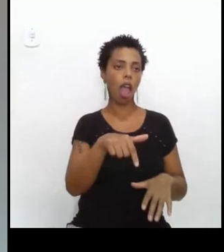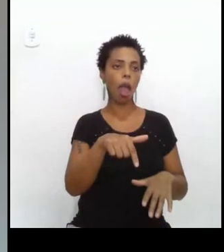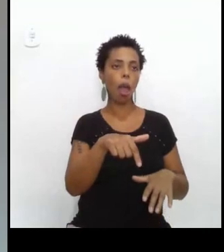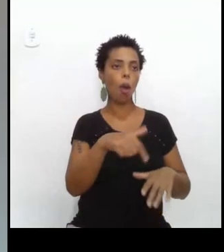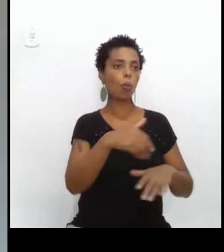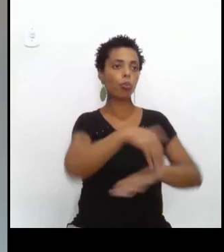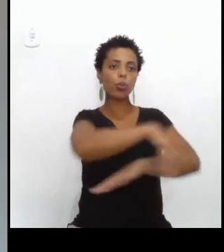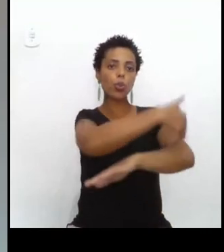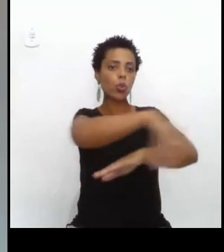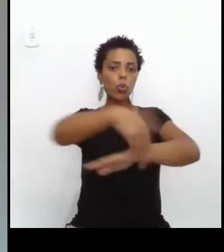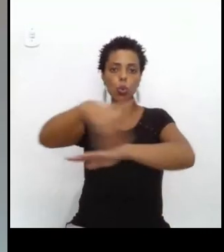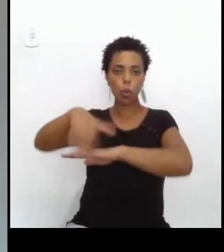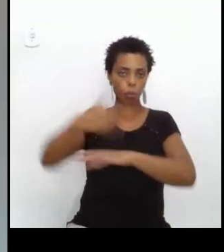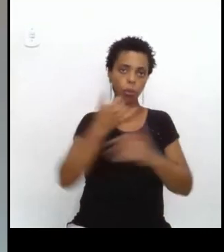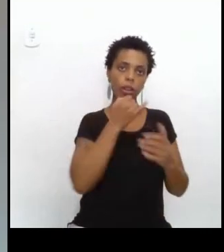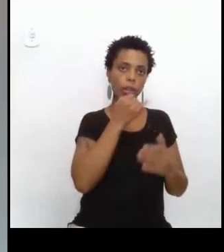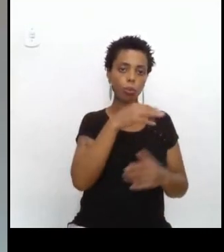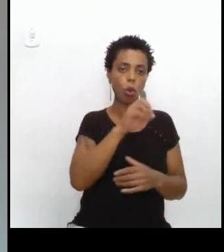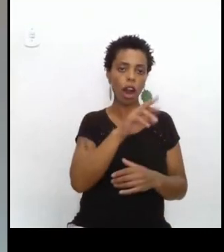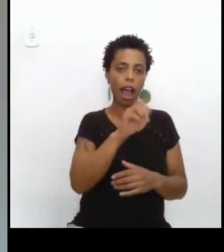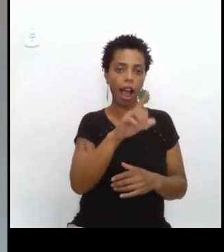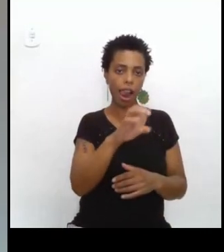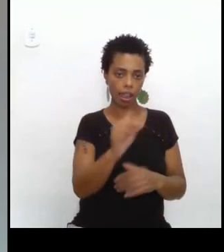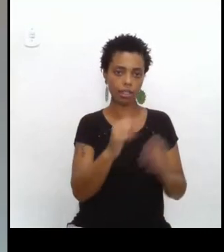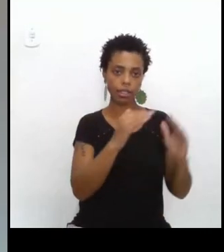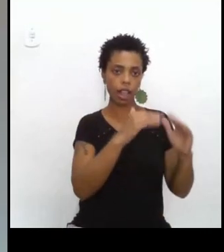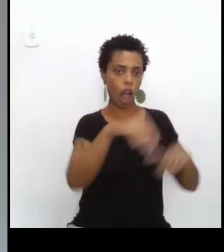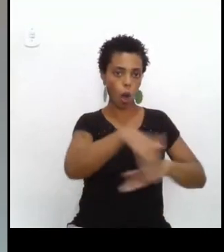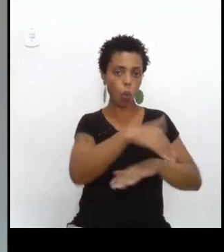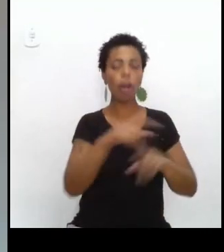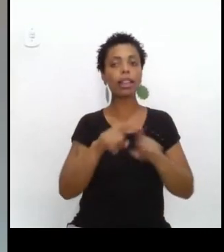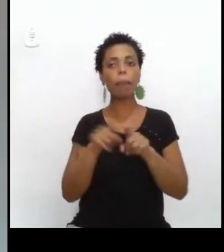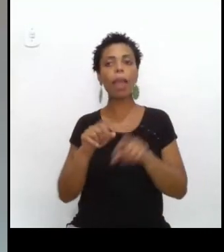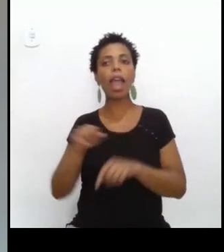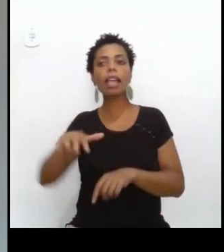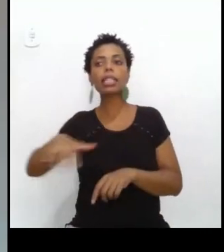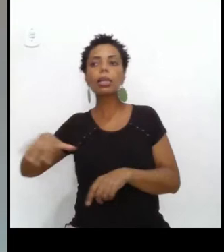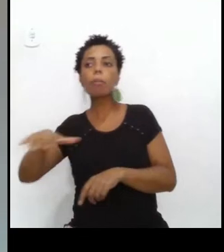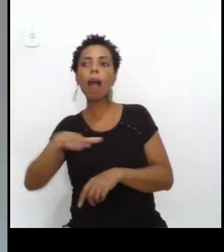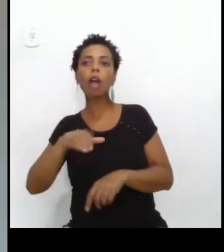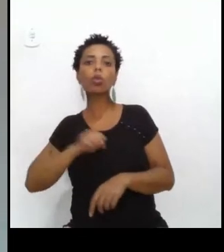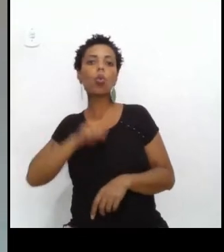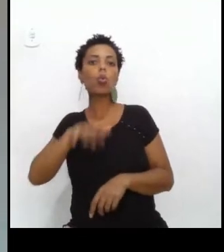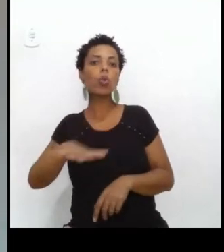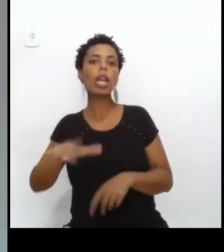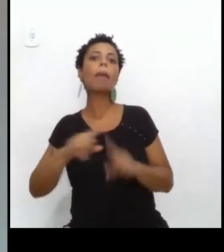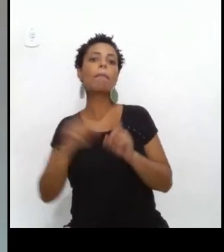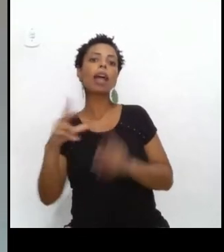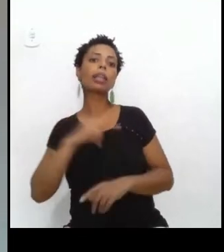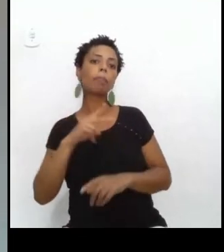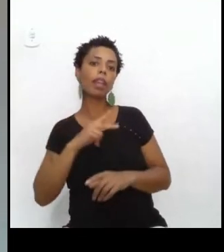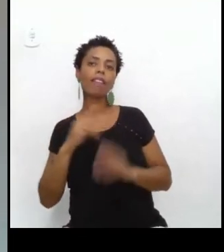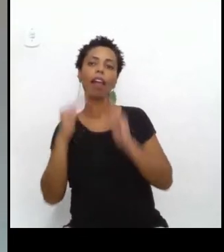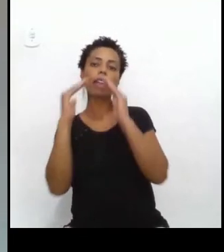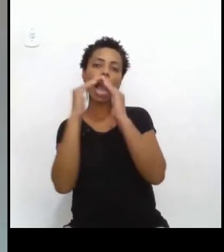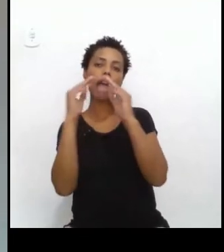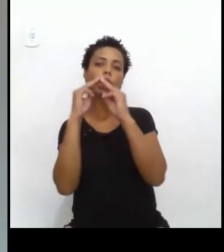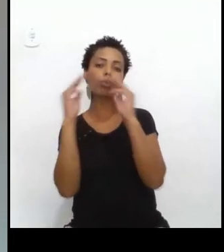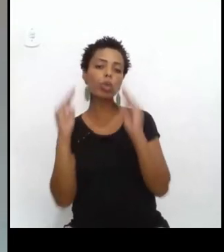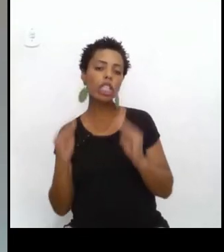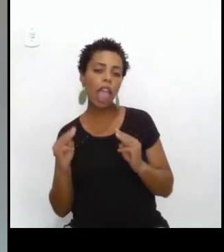para os espaços privados espaços cuias privados né Essas casas nesses casos museus